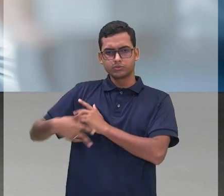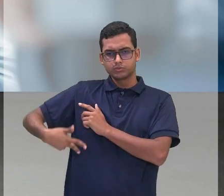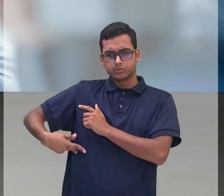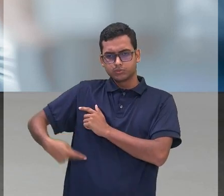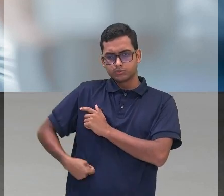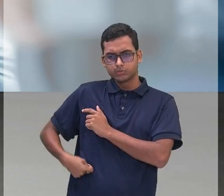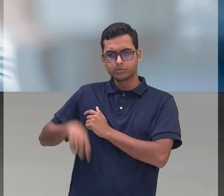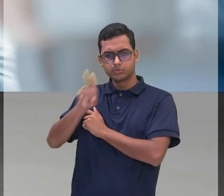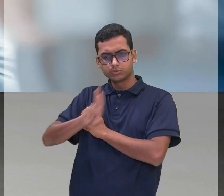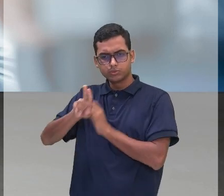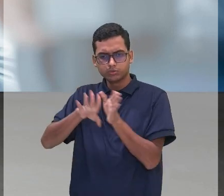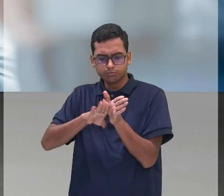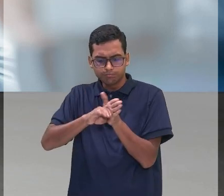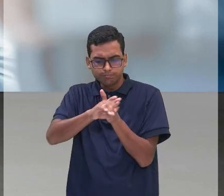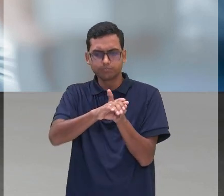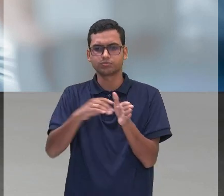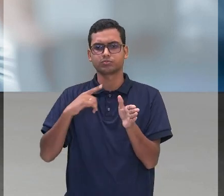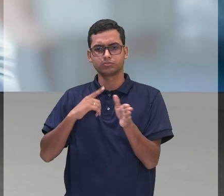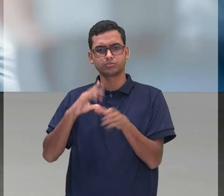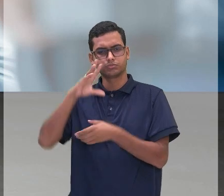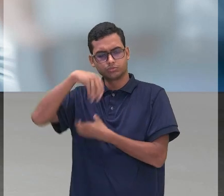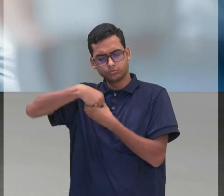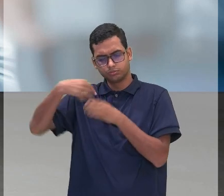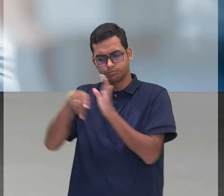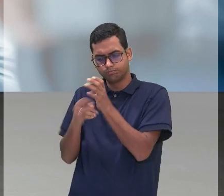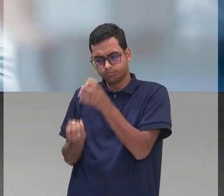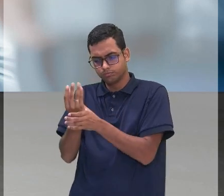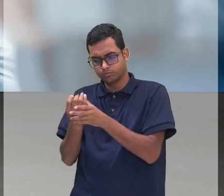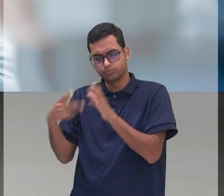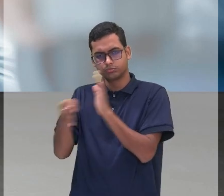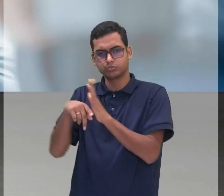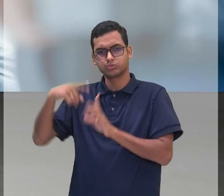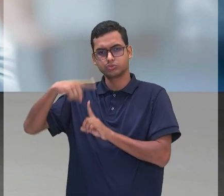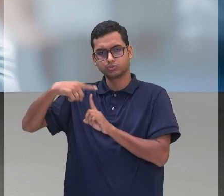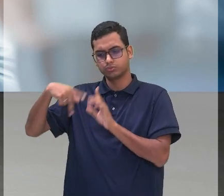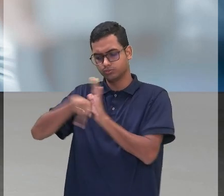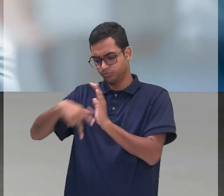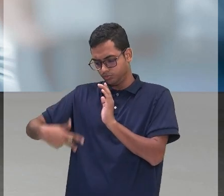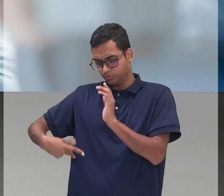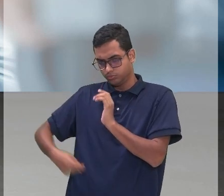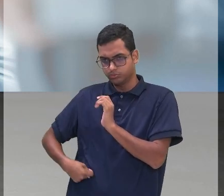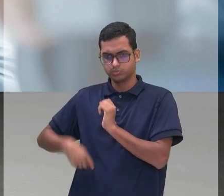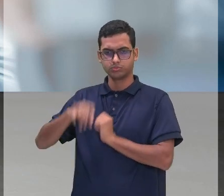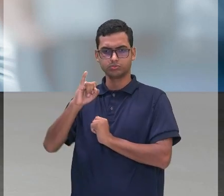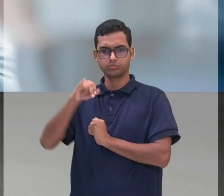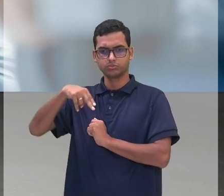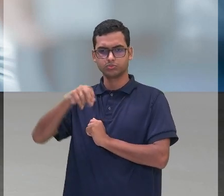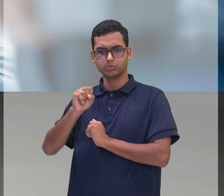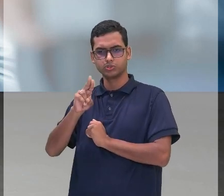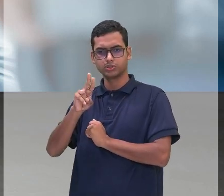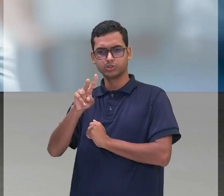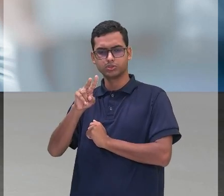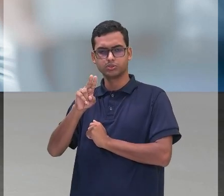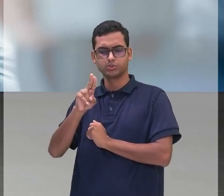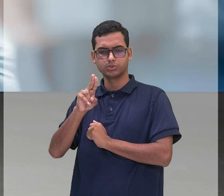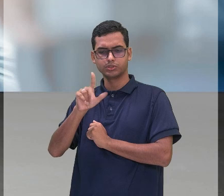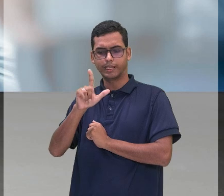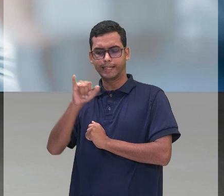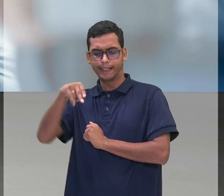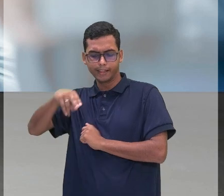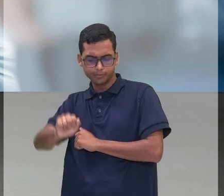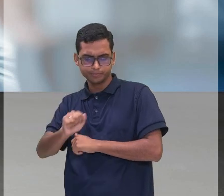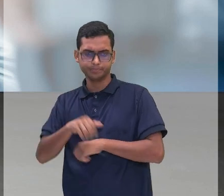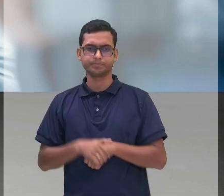produção. Além das células procariontes, temos as células que são eucariontes. Como o próprio nome já